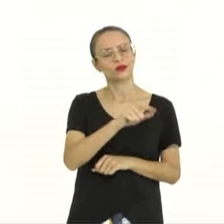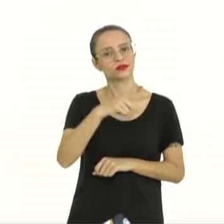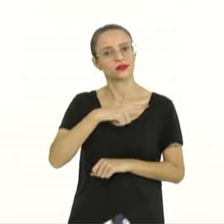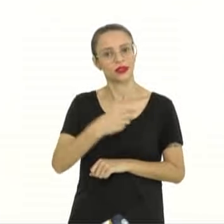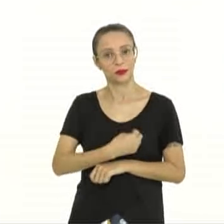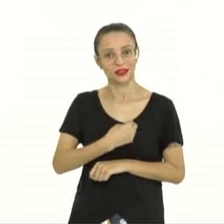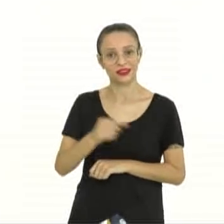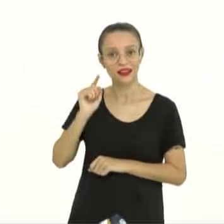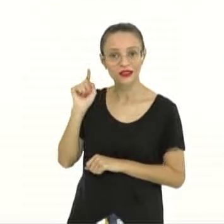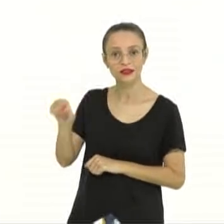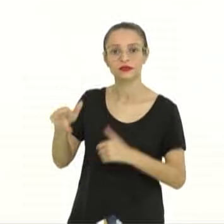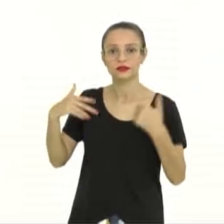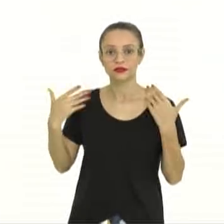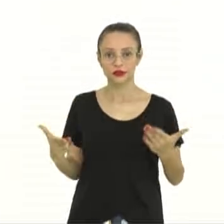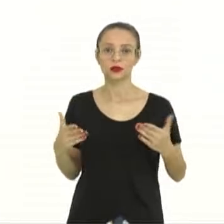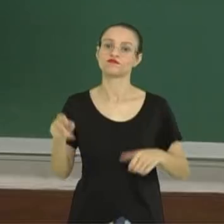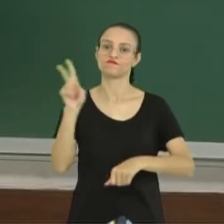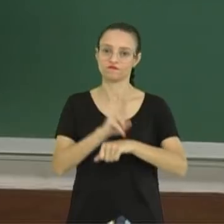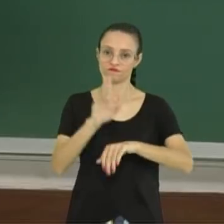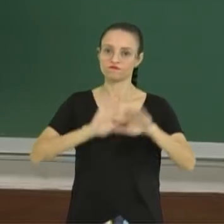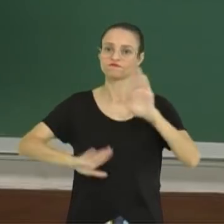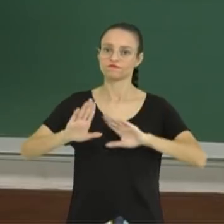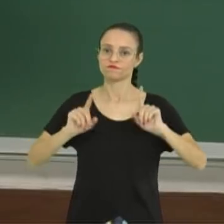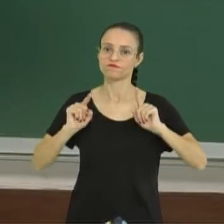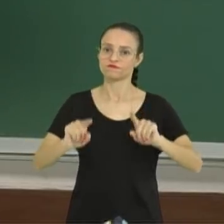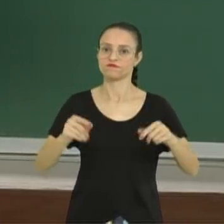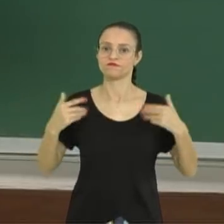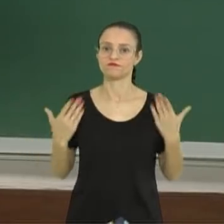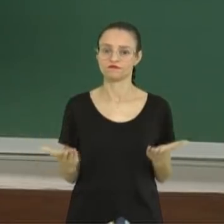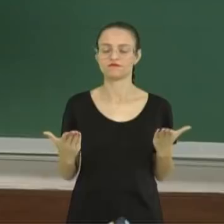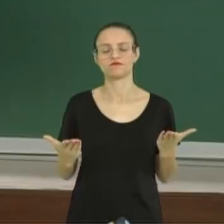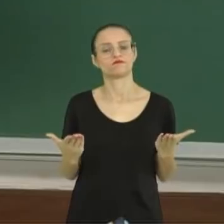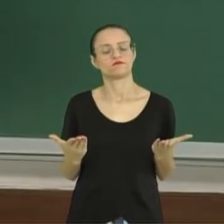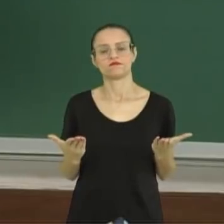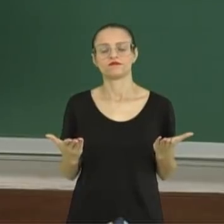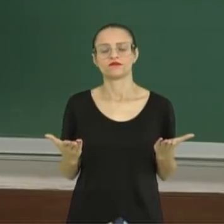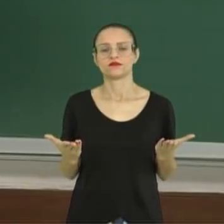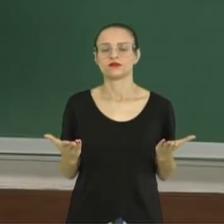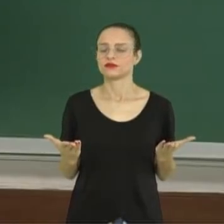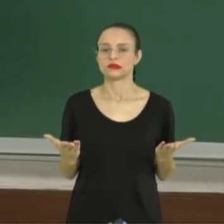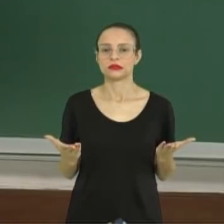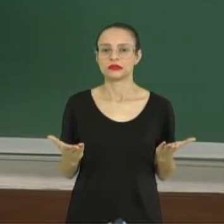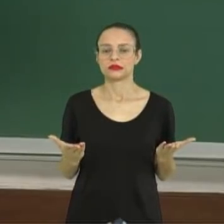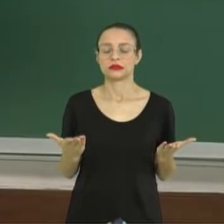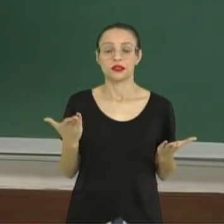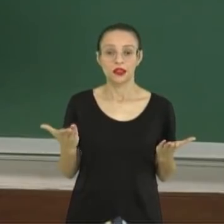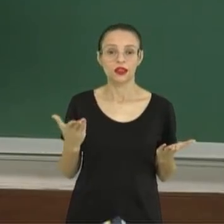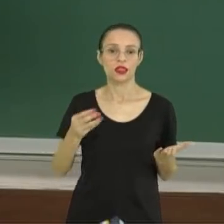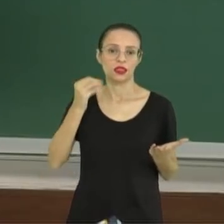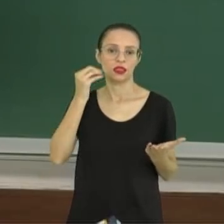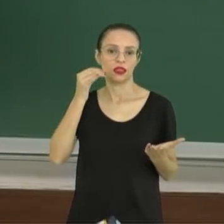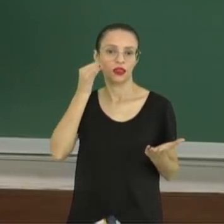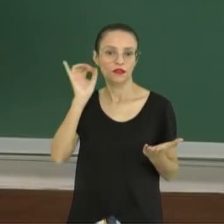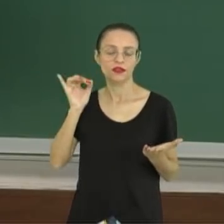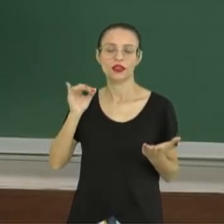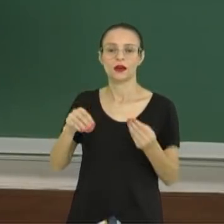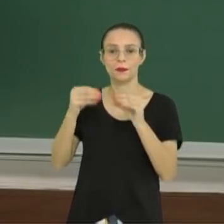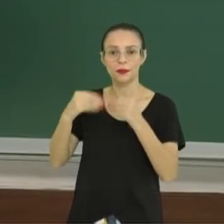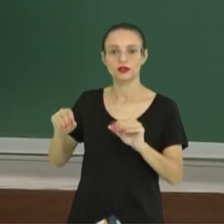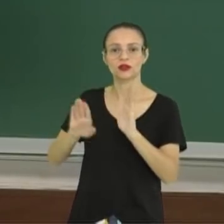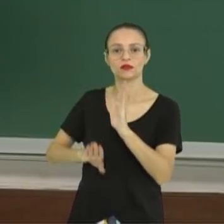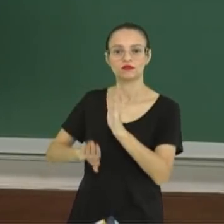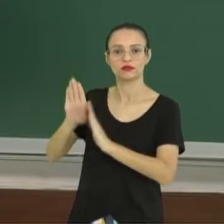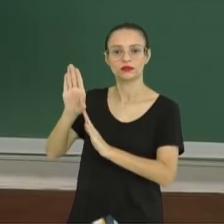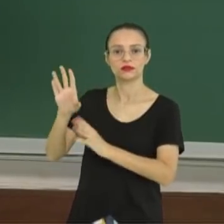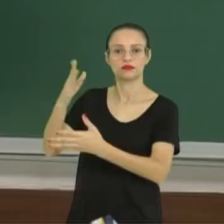presentes no continente. Então há que se tomar cuidado com isso, né? Para não ferir, não barrar o crescimento e o